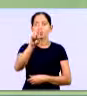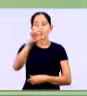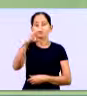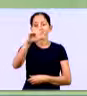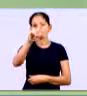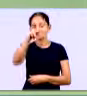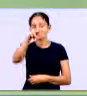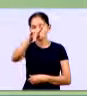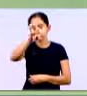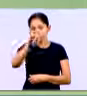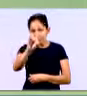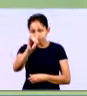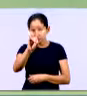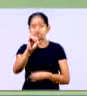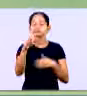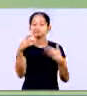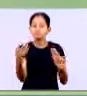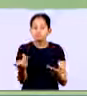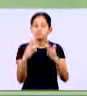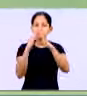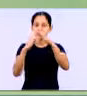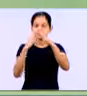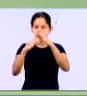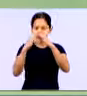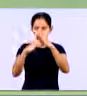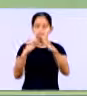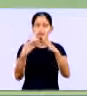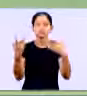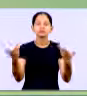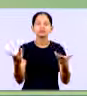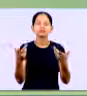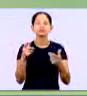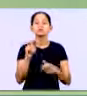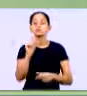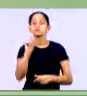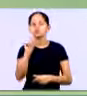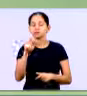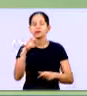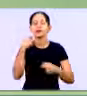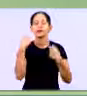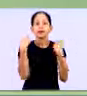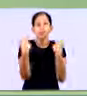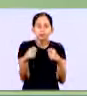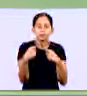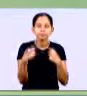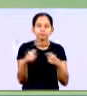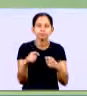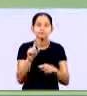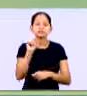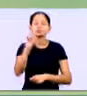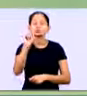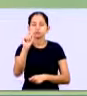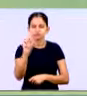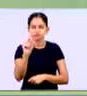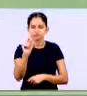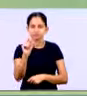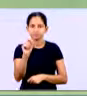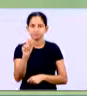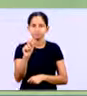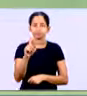acaba sendo fruto do orçamento de vendas, um orçamento preciso de vendas é a chave de todo o processo